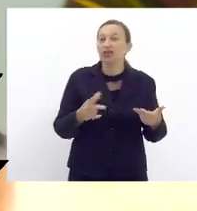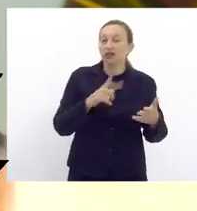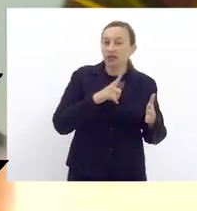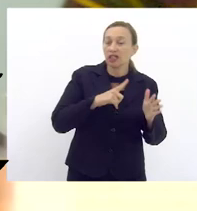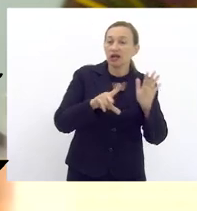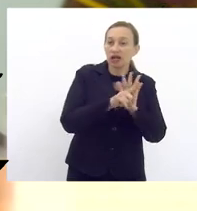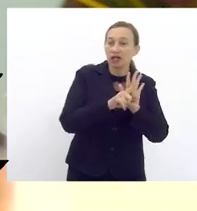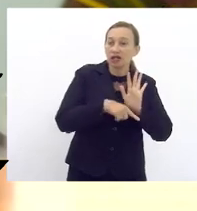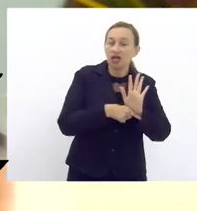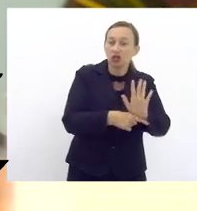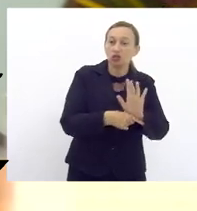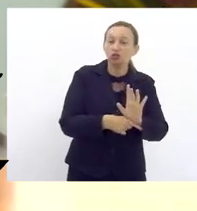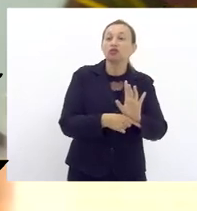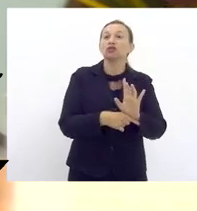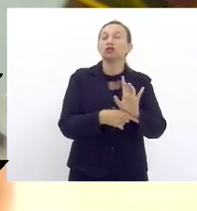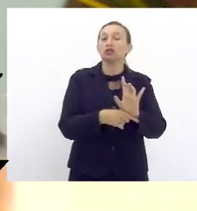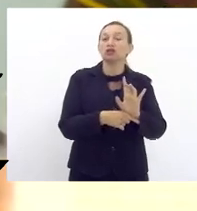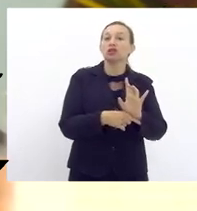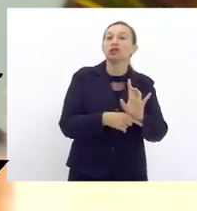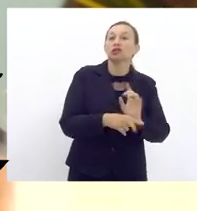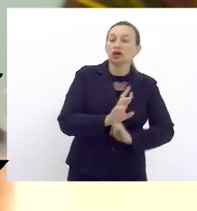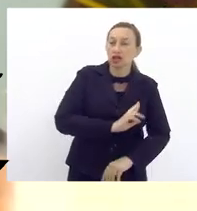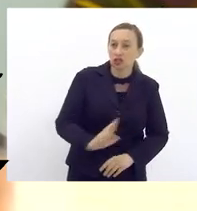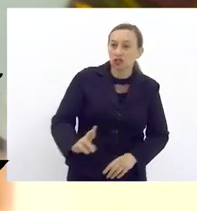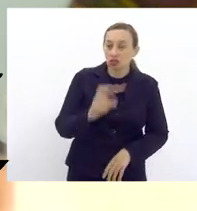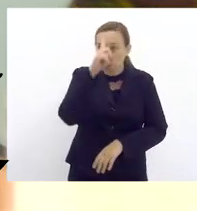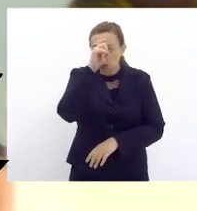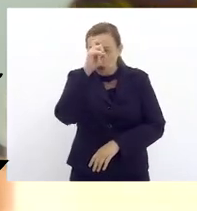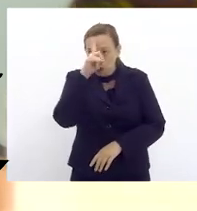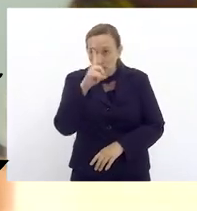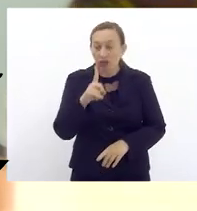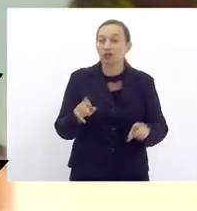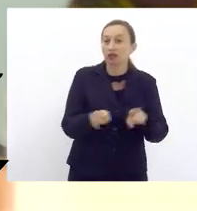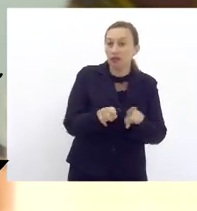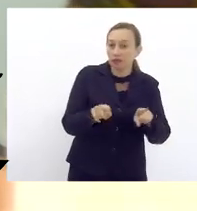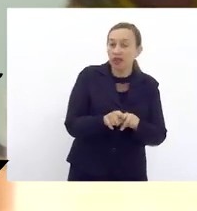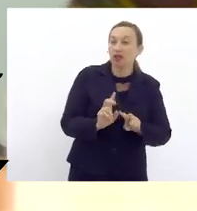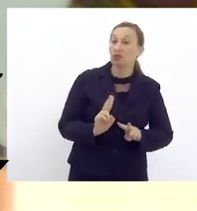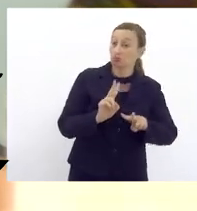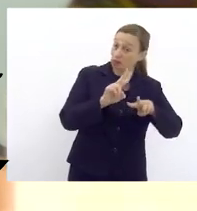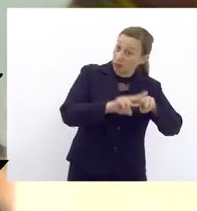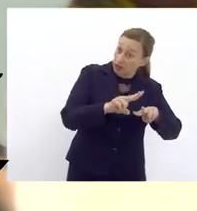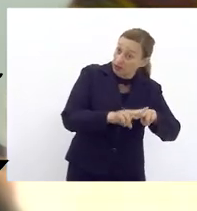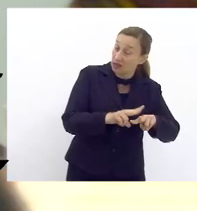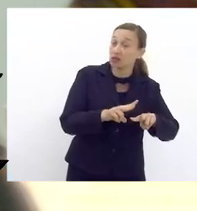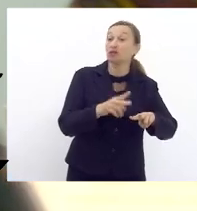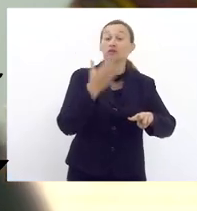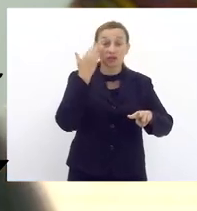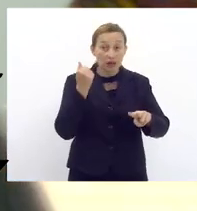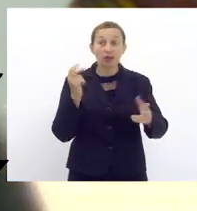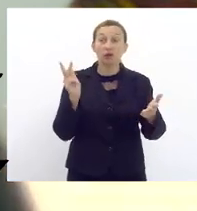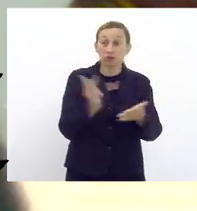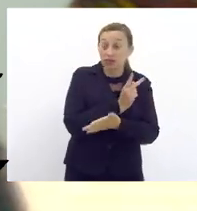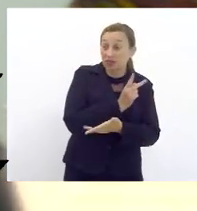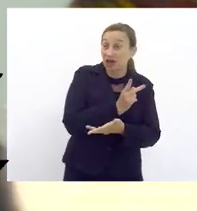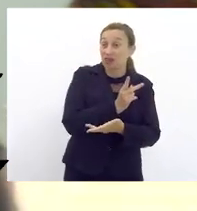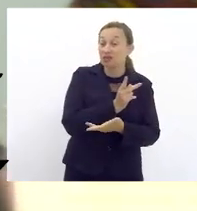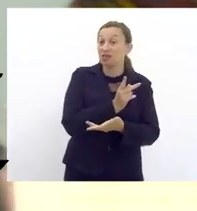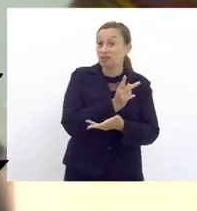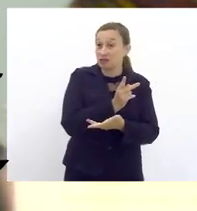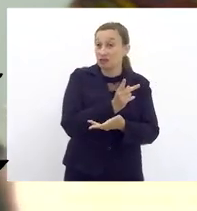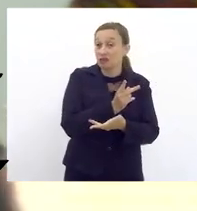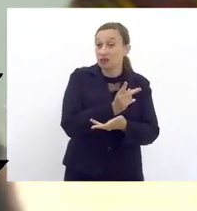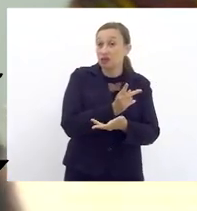assistência religiosas hospitais a gente tem lei de assistência religiosa nos presídios que a gente sabe que nos presídios acontecem muito